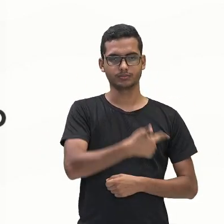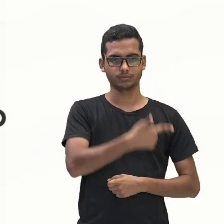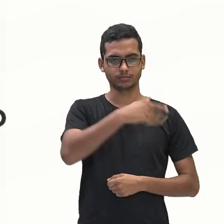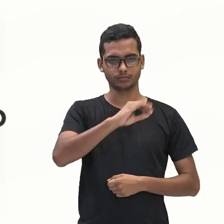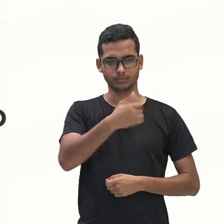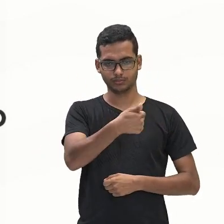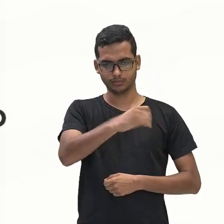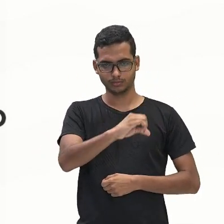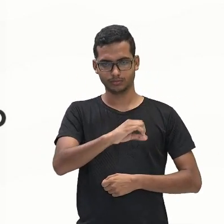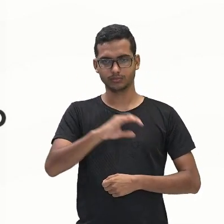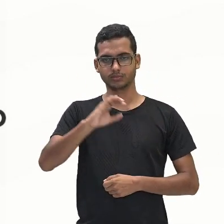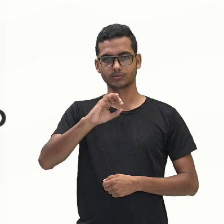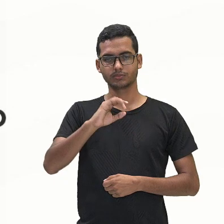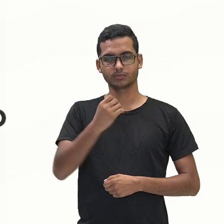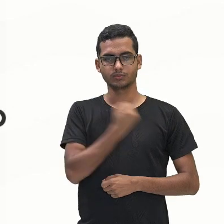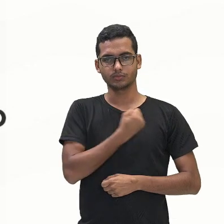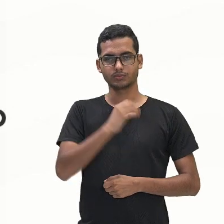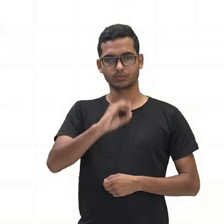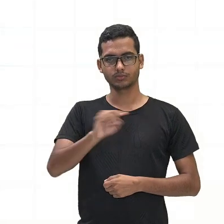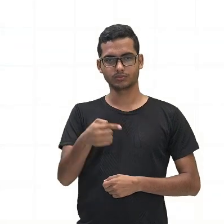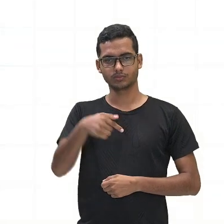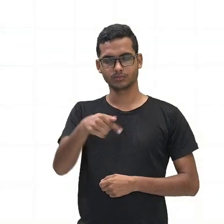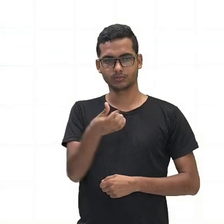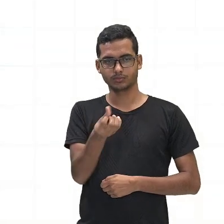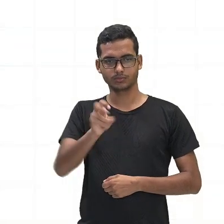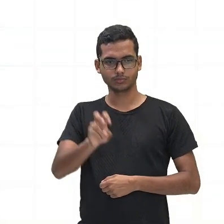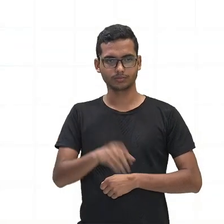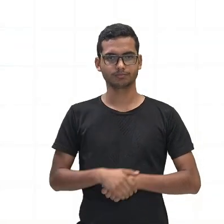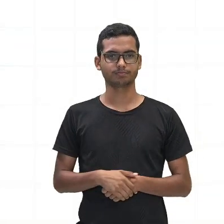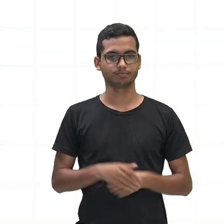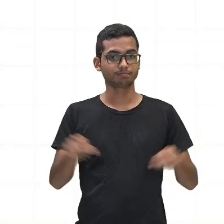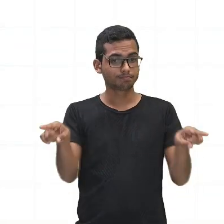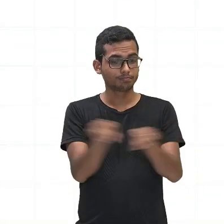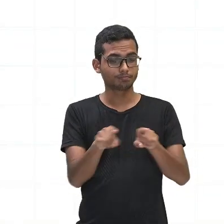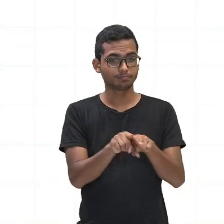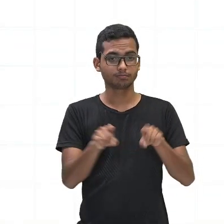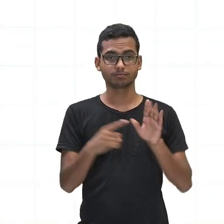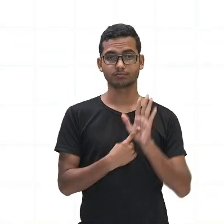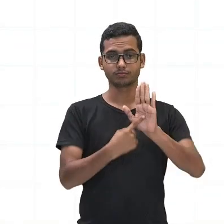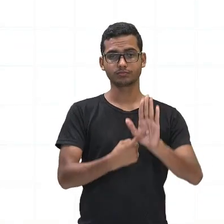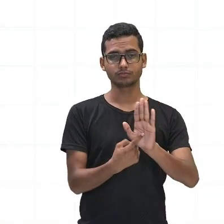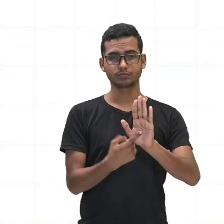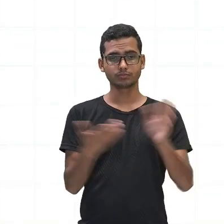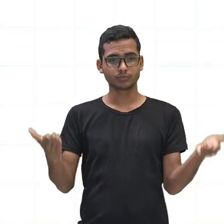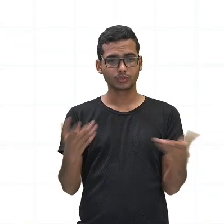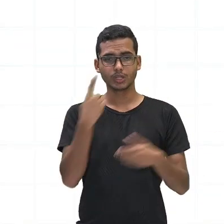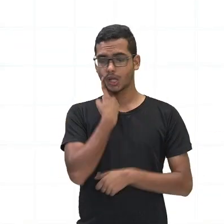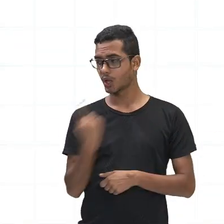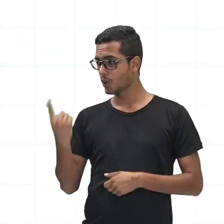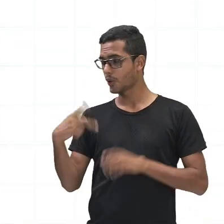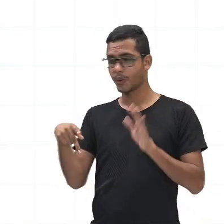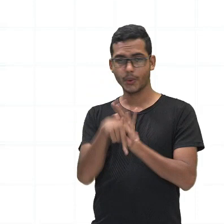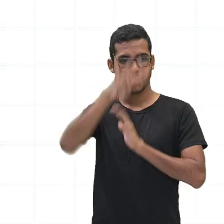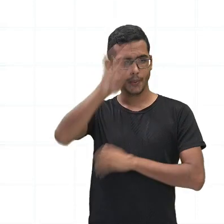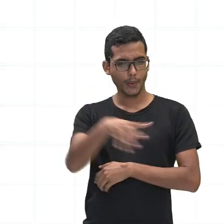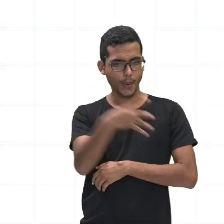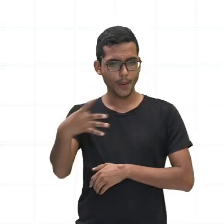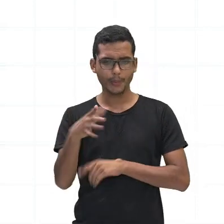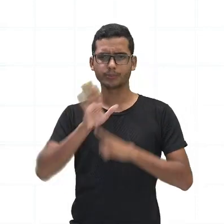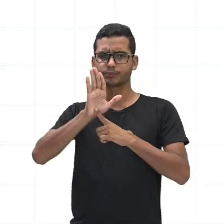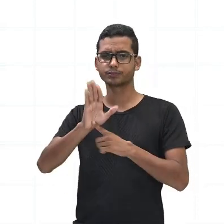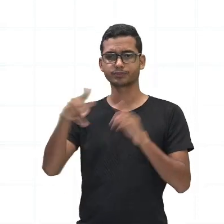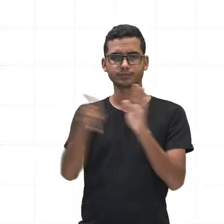0,765, tá bom? Trouxe para vocês também, olha, nós temos aqui uma tabelinha e aí mostra